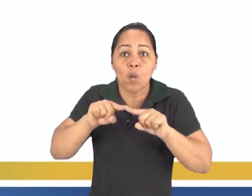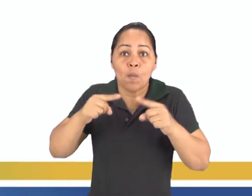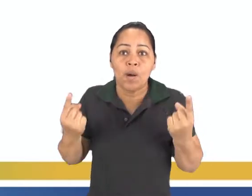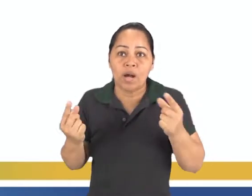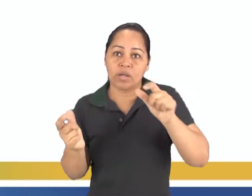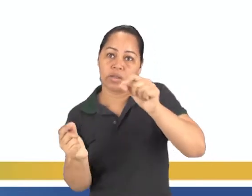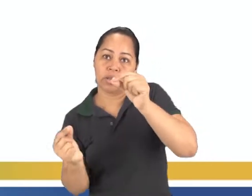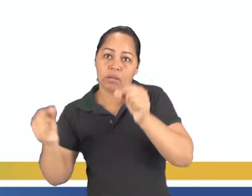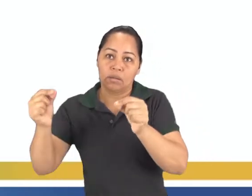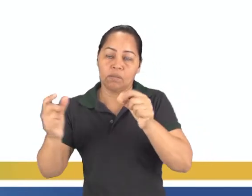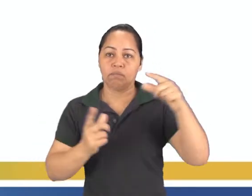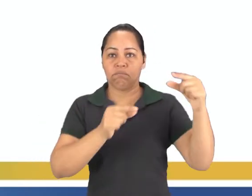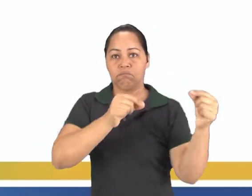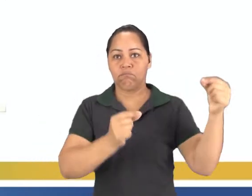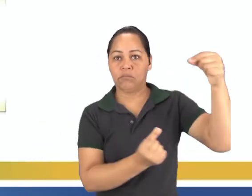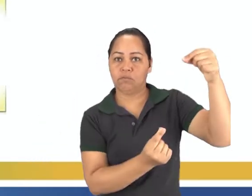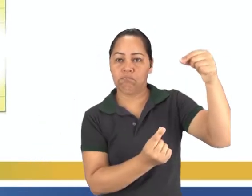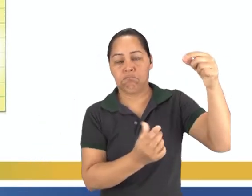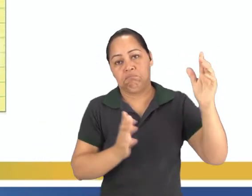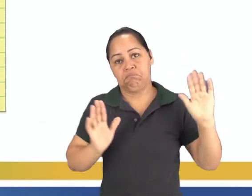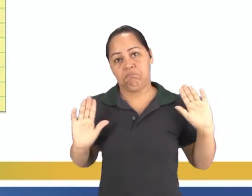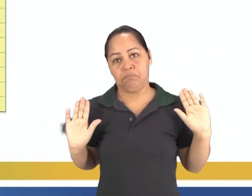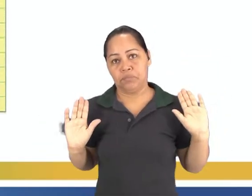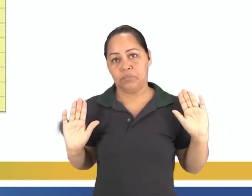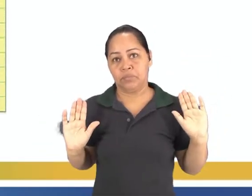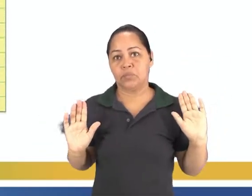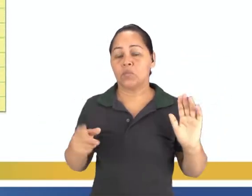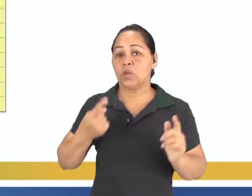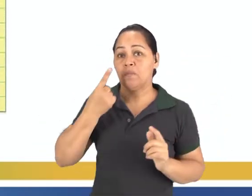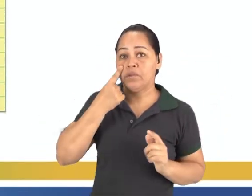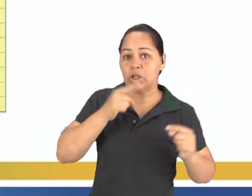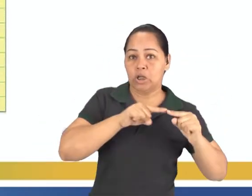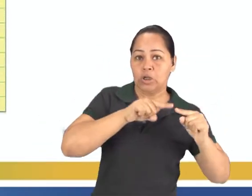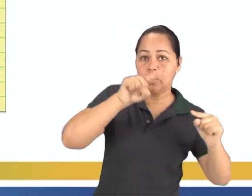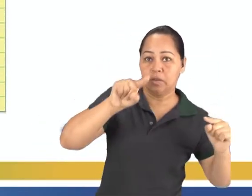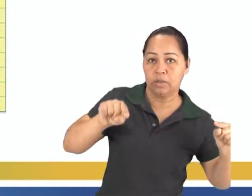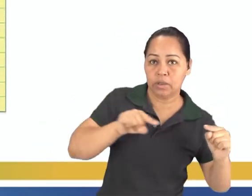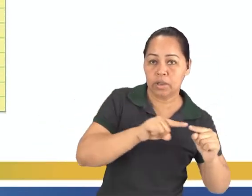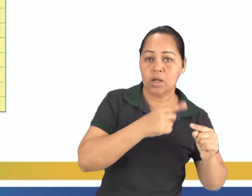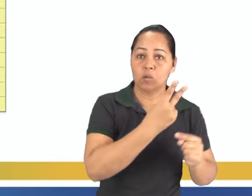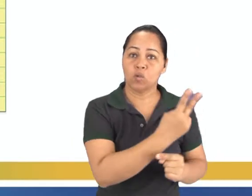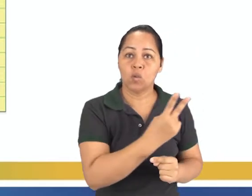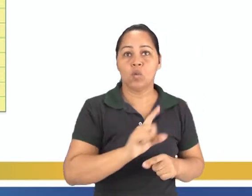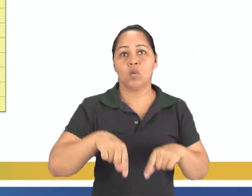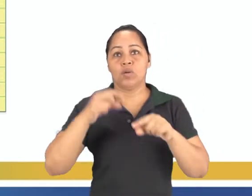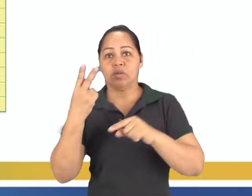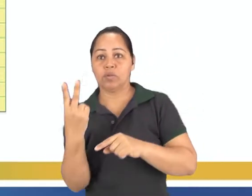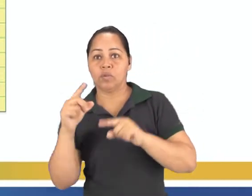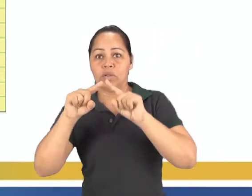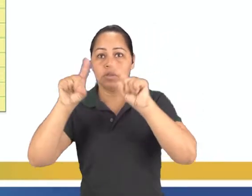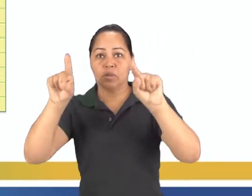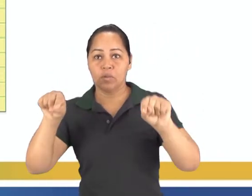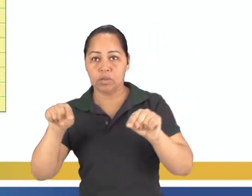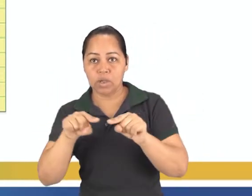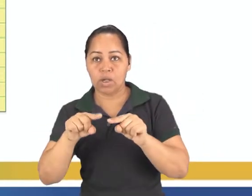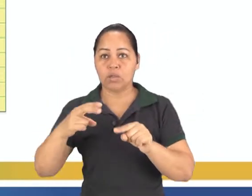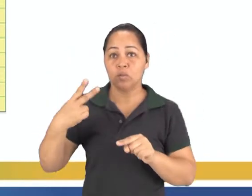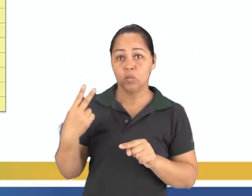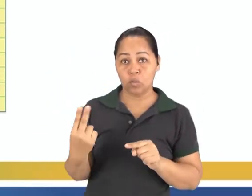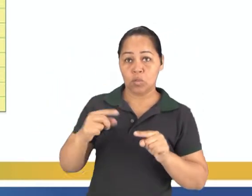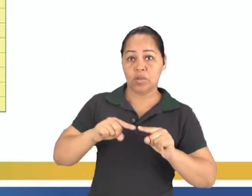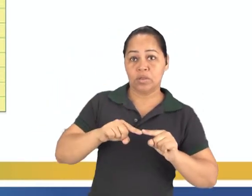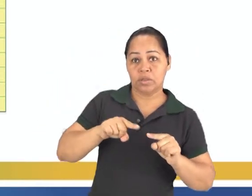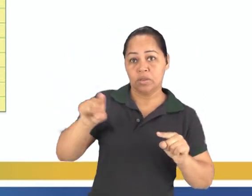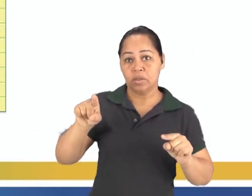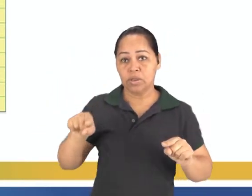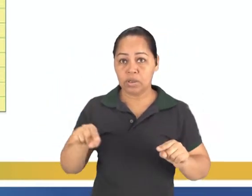Vimos aí dois triângulos, agora estamos vendo dois quadrados, dois triângulos novamente